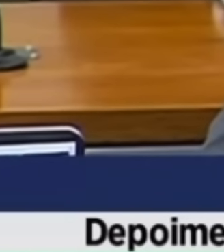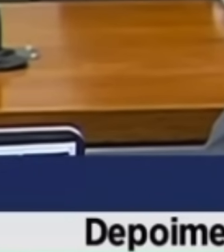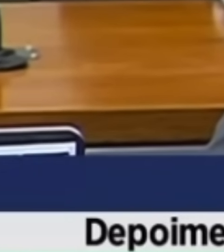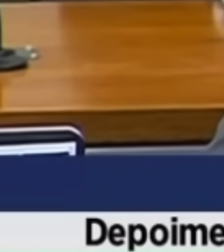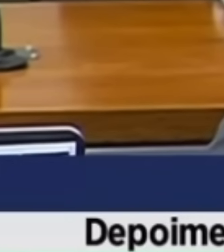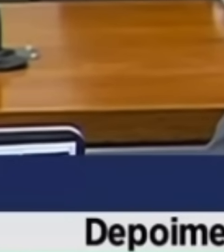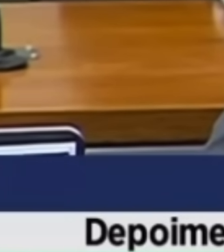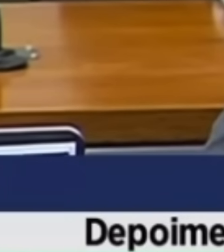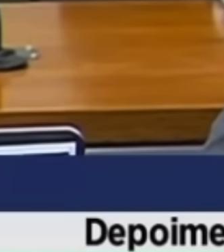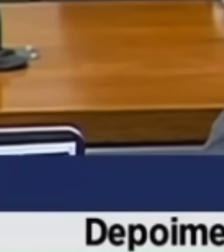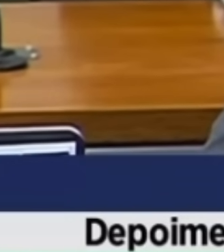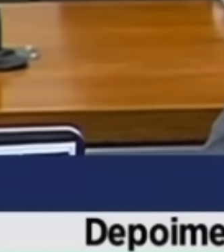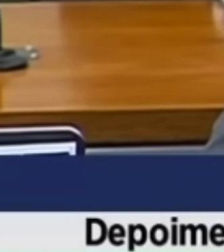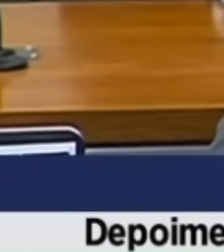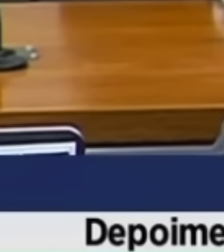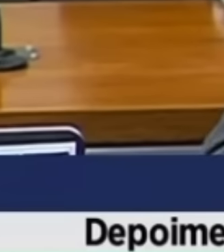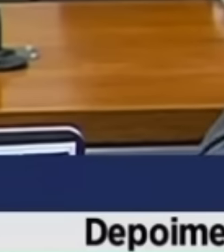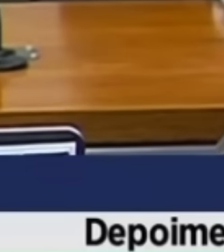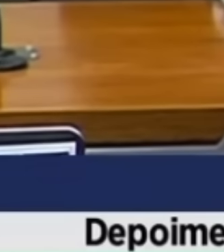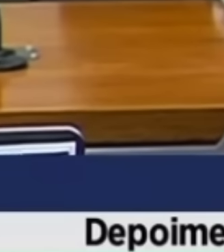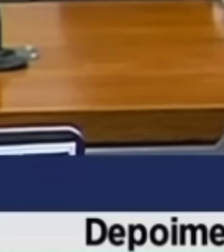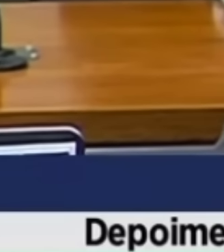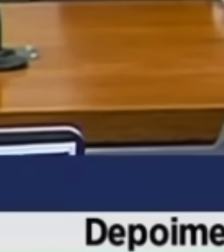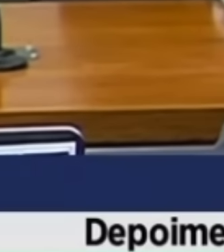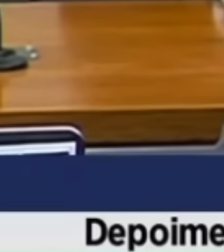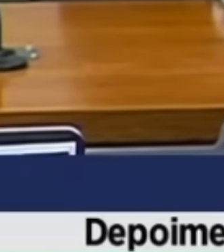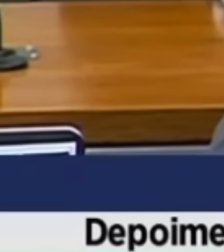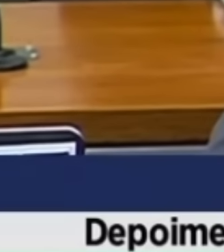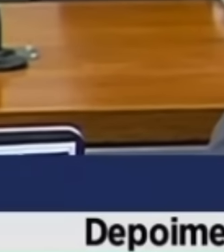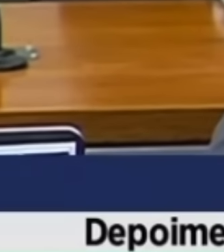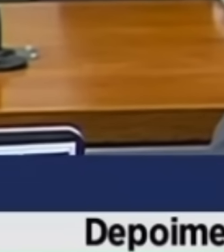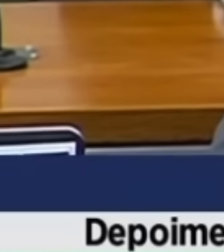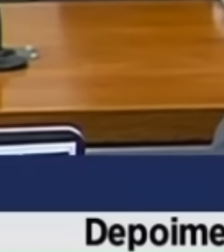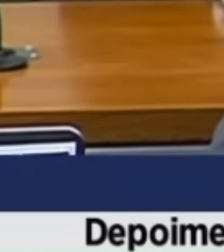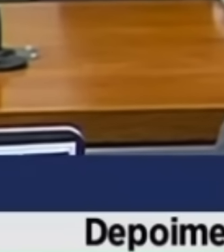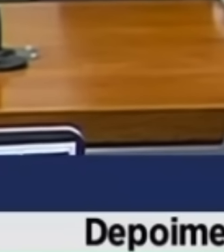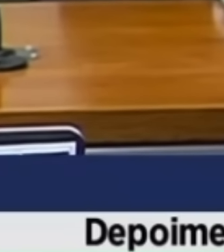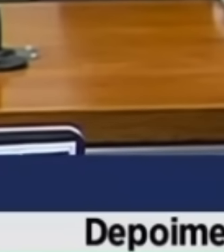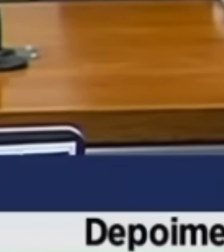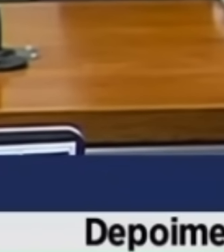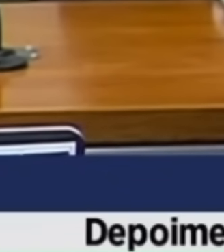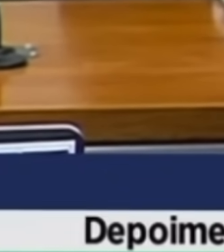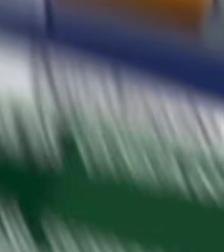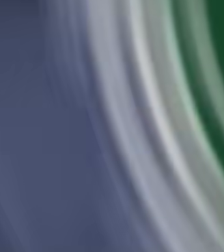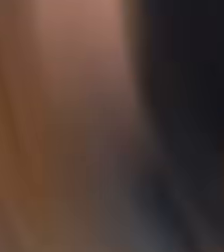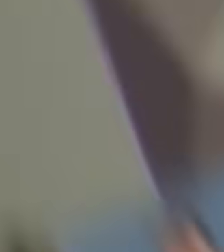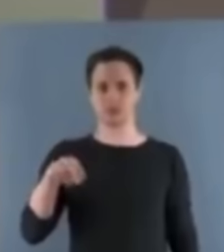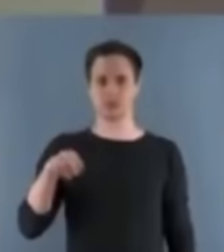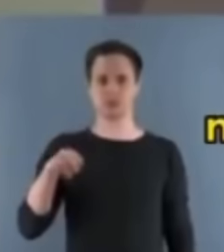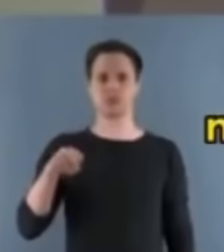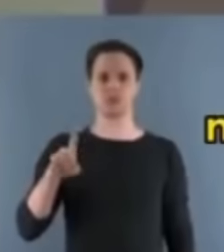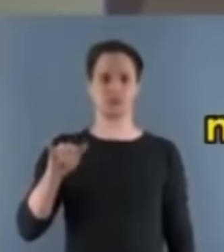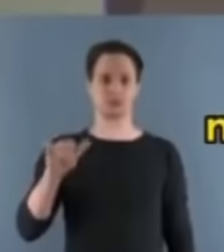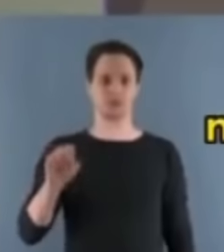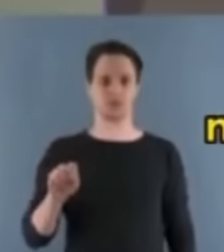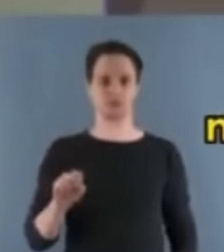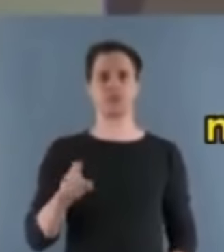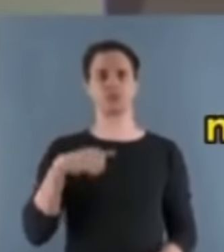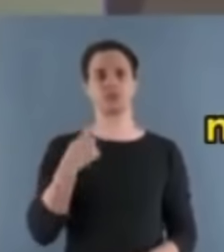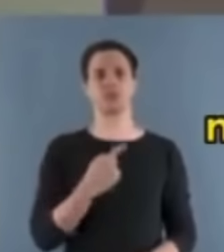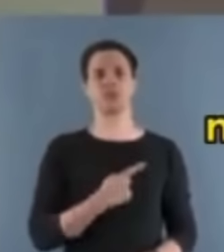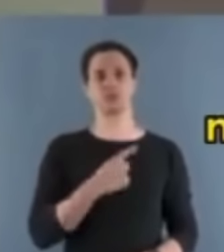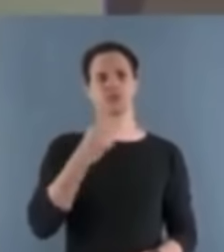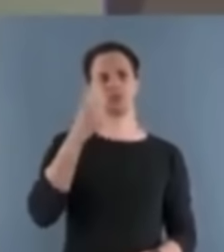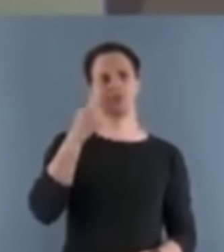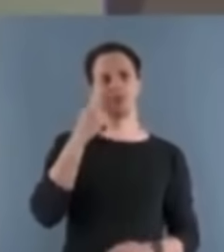justiça, responsabilidade e improbidade. Nós estamos aqui trazendo a verdade e exigindo justiça. Obrigado, presidente. Nós vimos ao longo desses